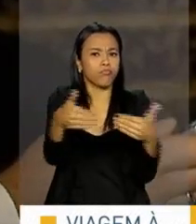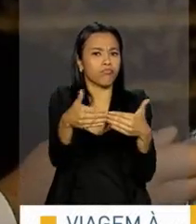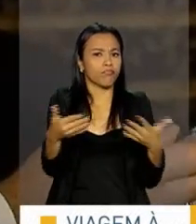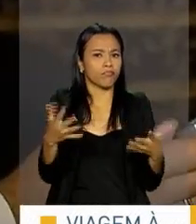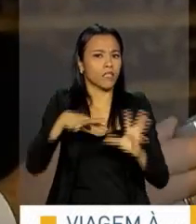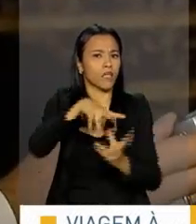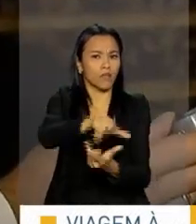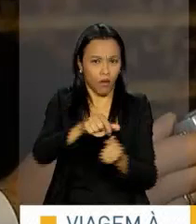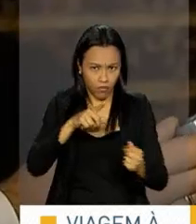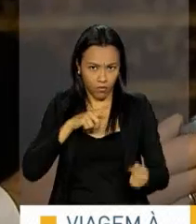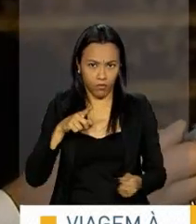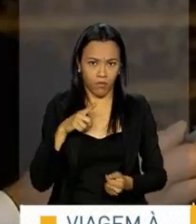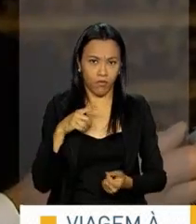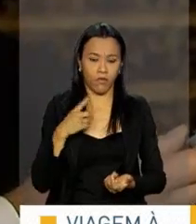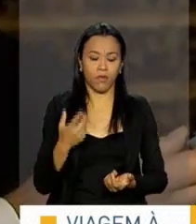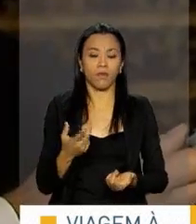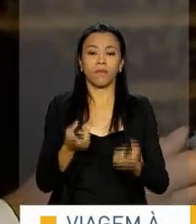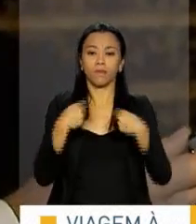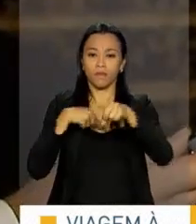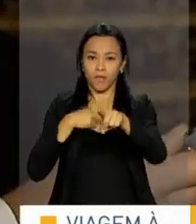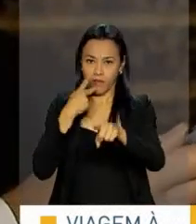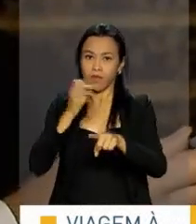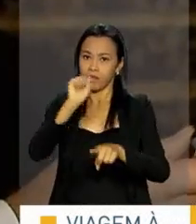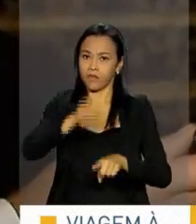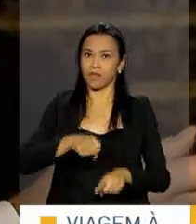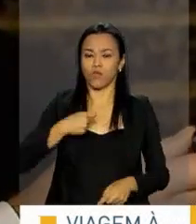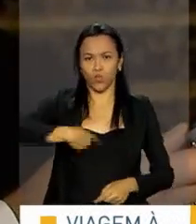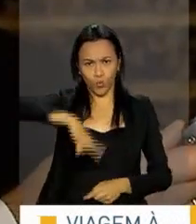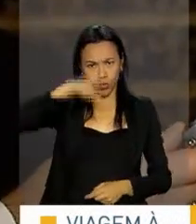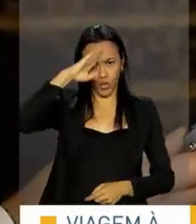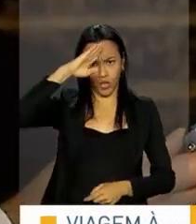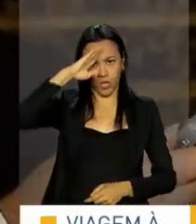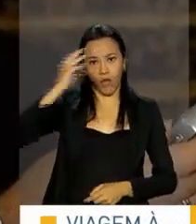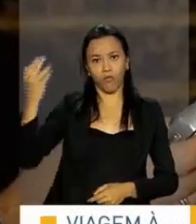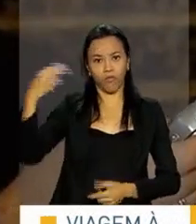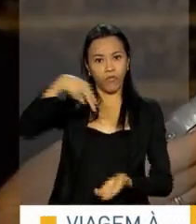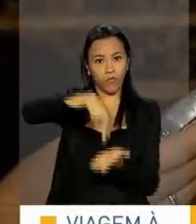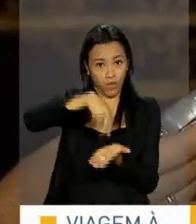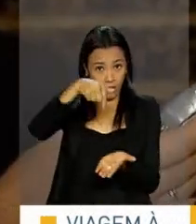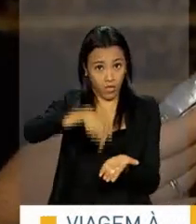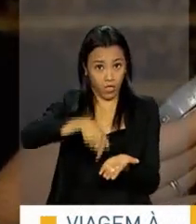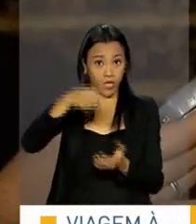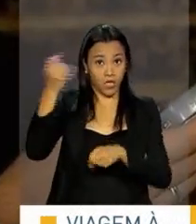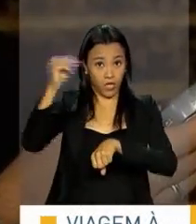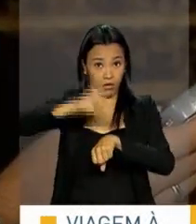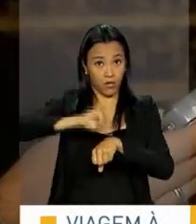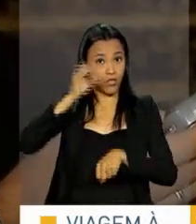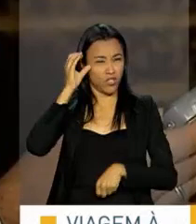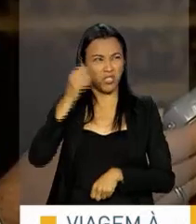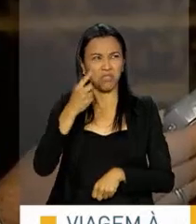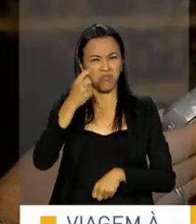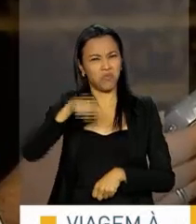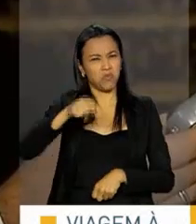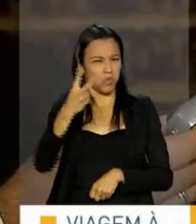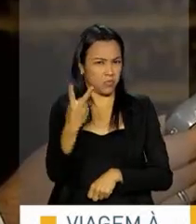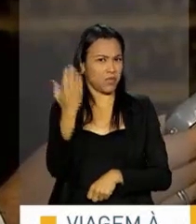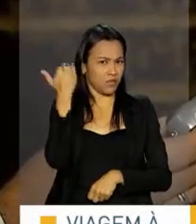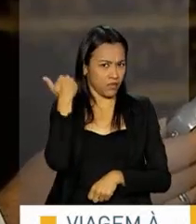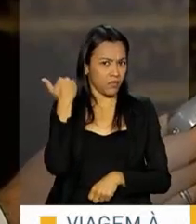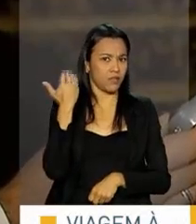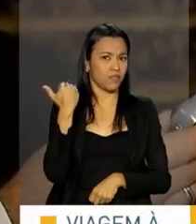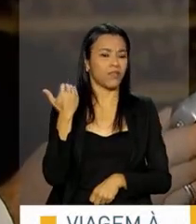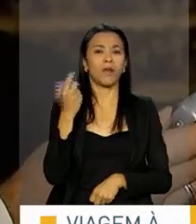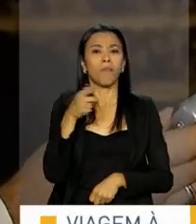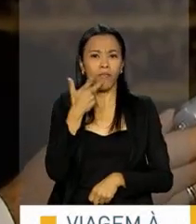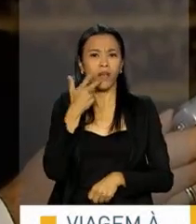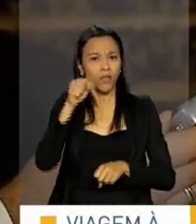Sim, O general Echegon, o ministro Echegon, esteve aqui na China, inclusive, há coisa de um mês ou dois meses atrás, para